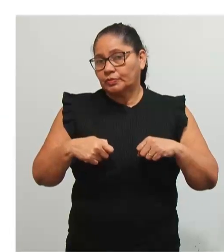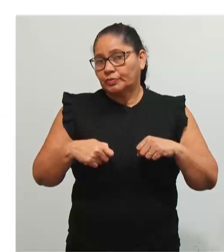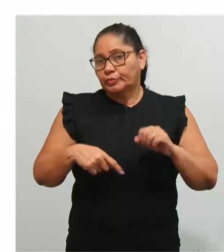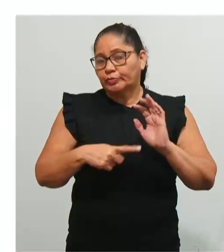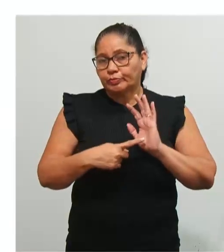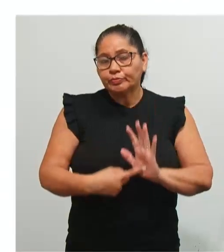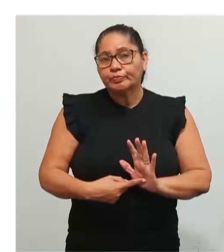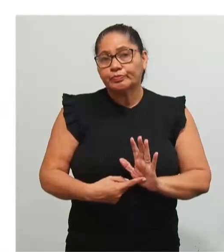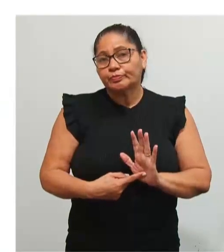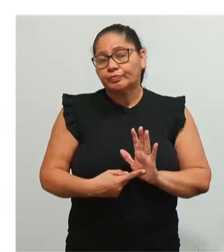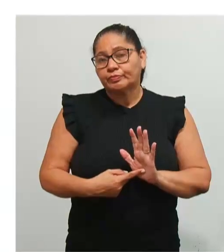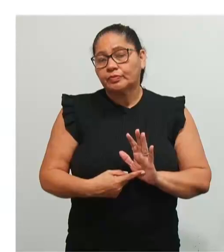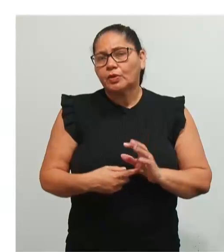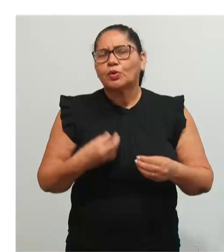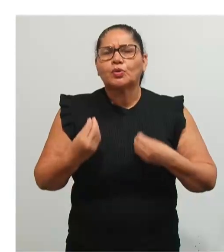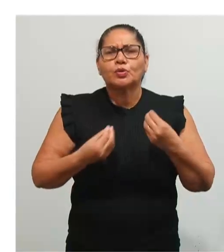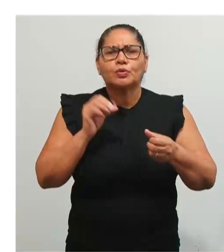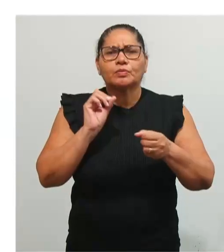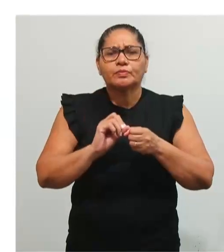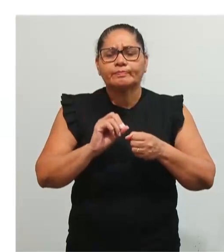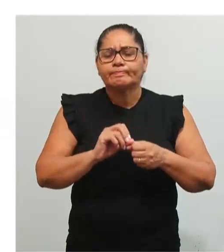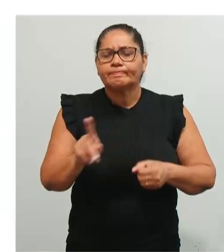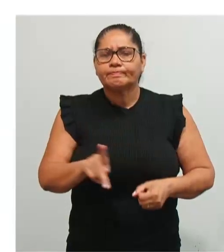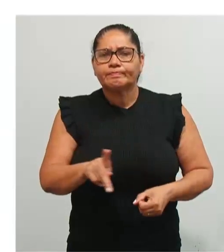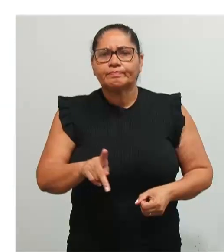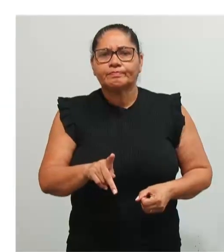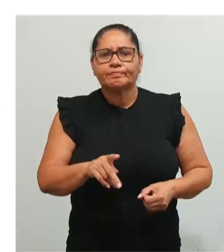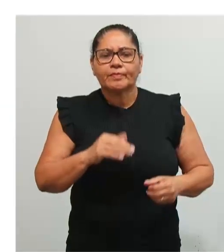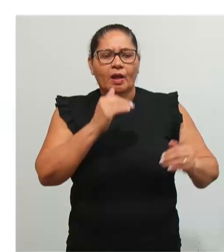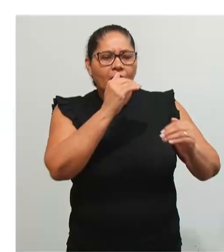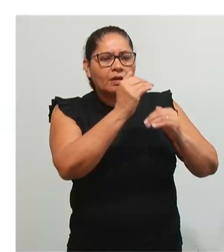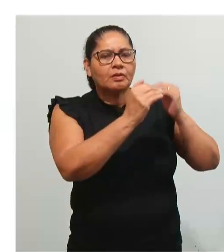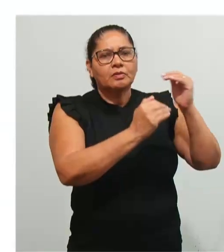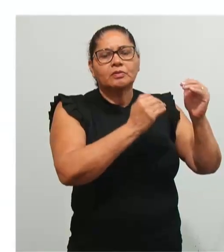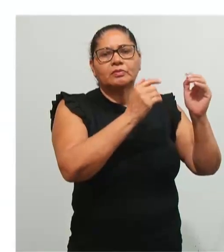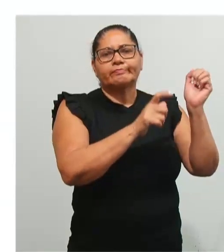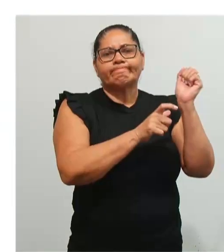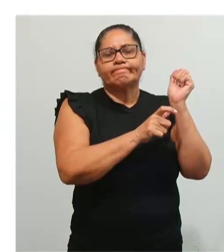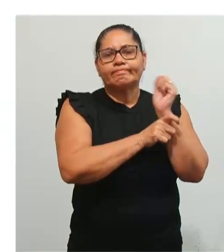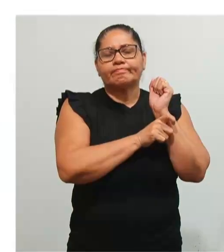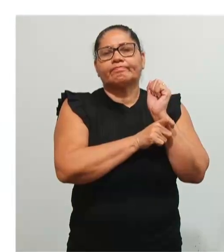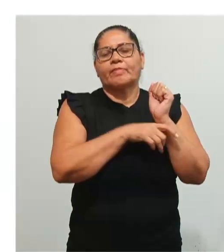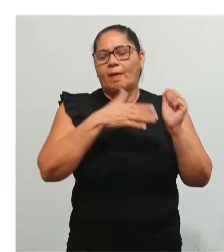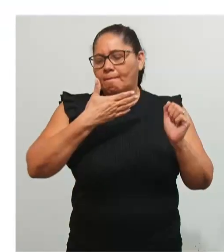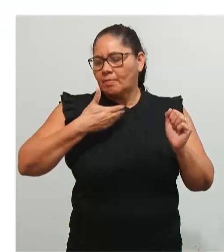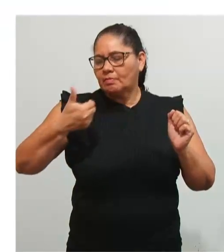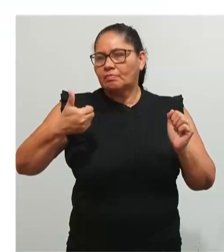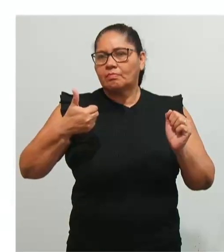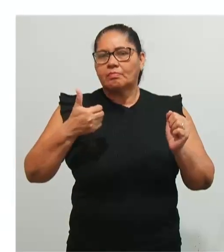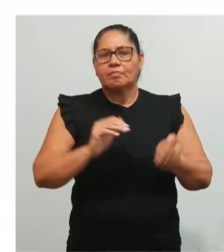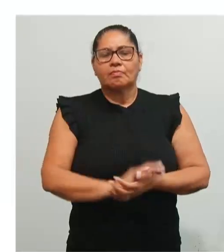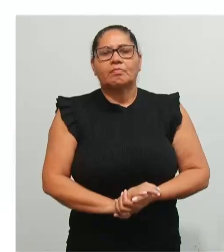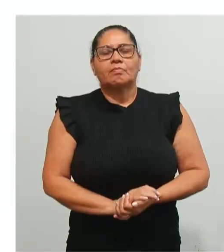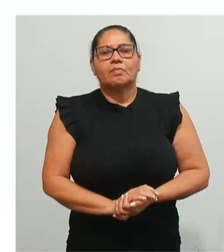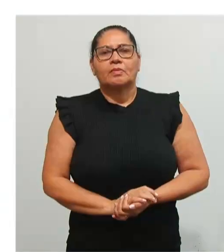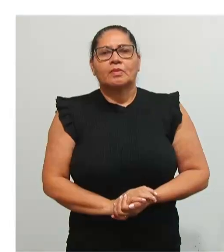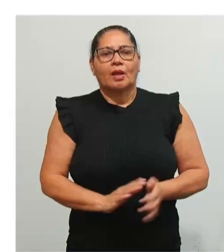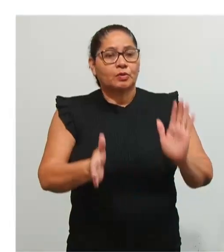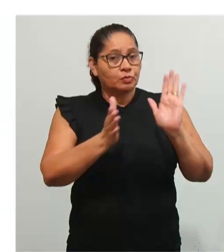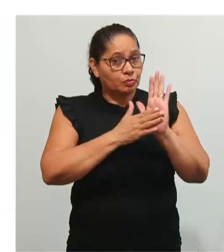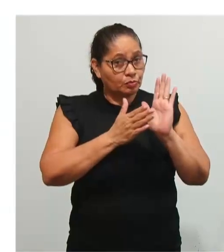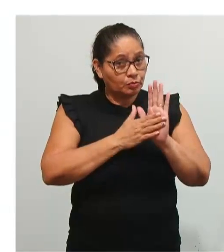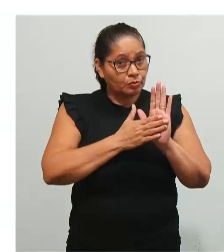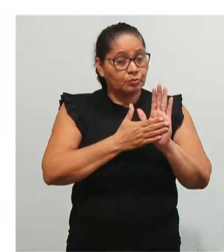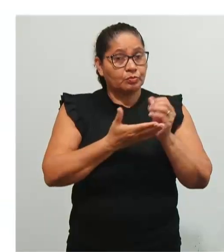como pré-requisito para que a gestão pública possa desenvolver-se com segurança, eficácia, adotando propósitos embasados